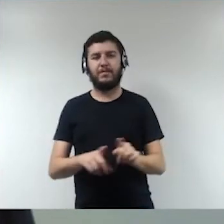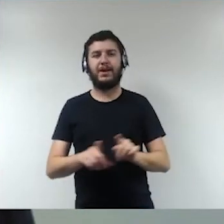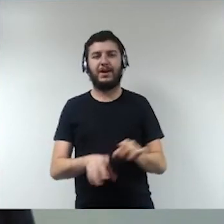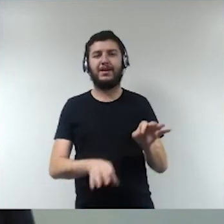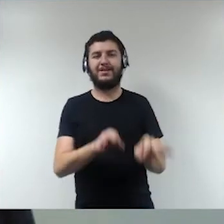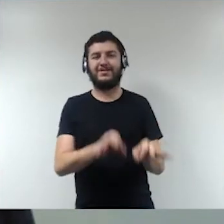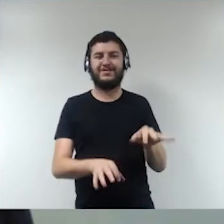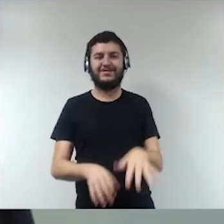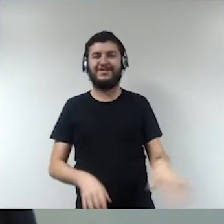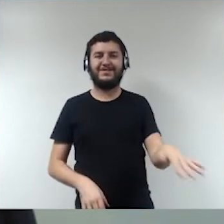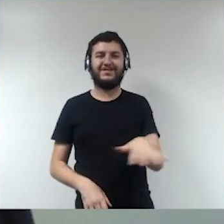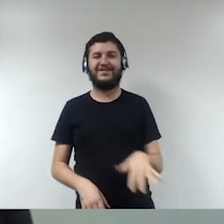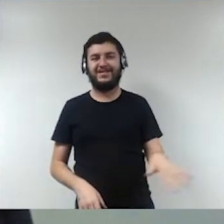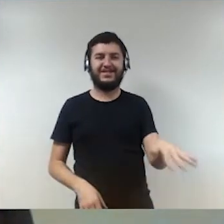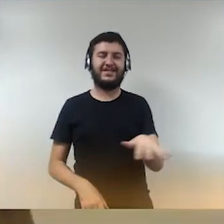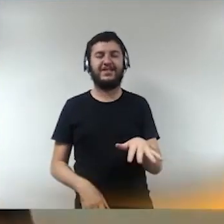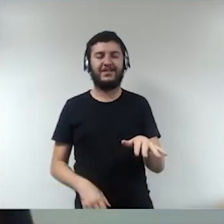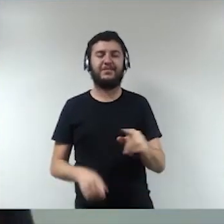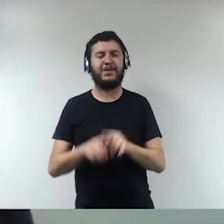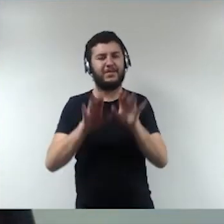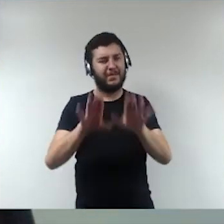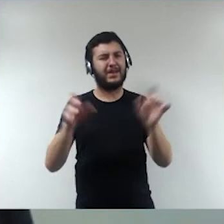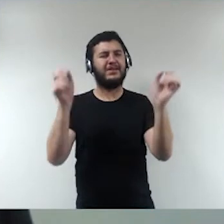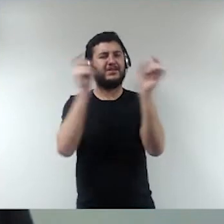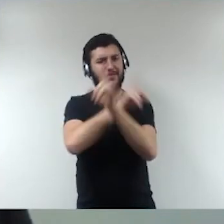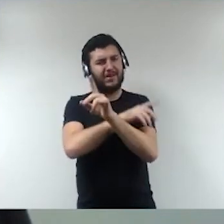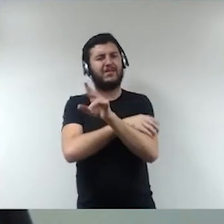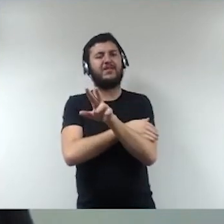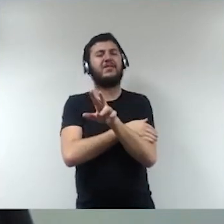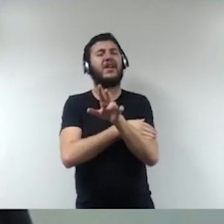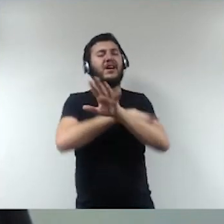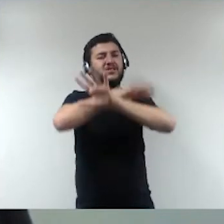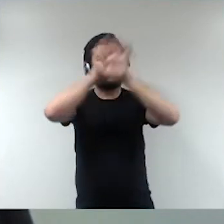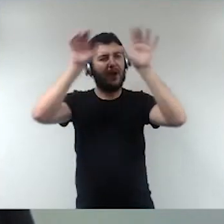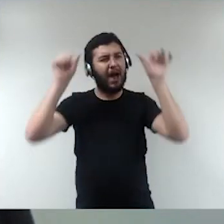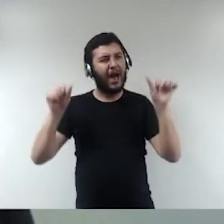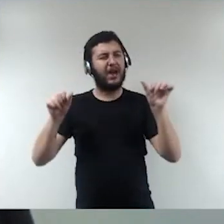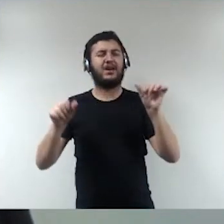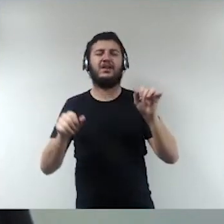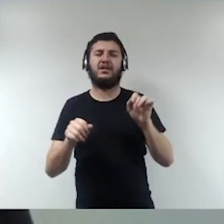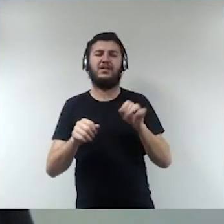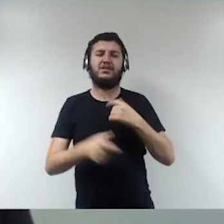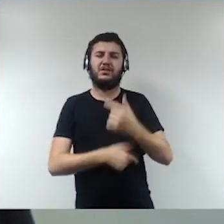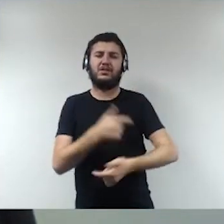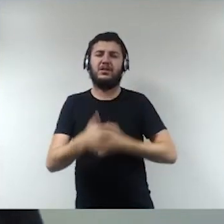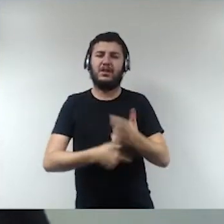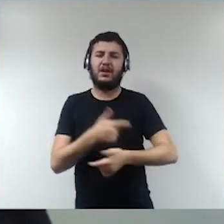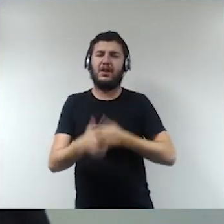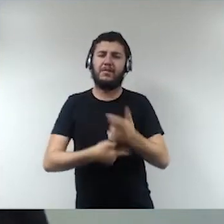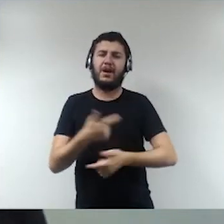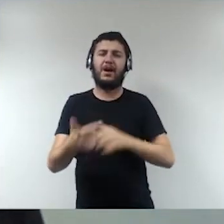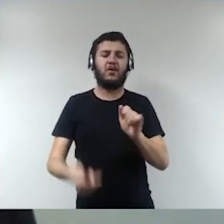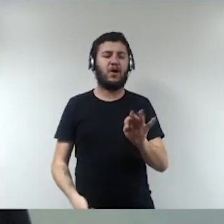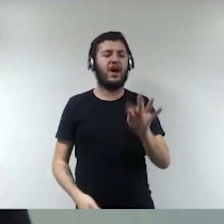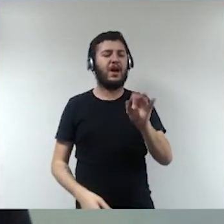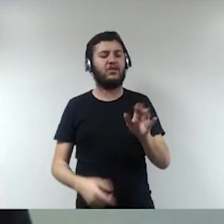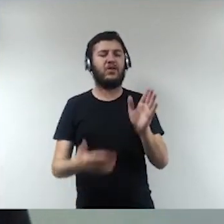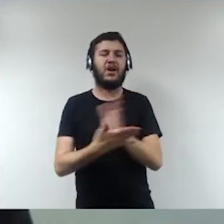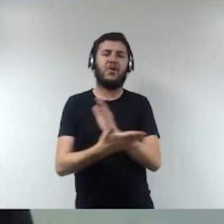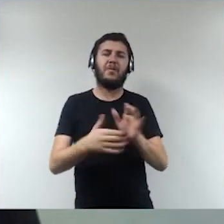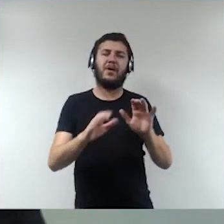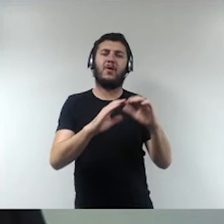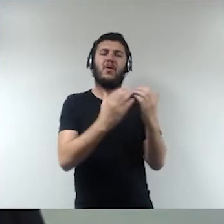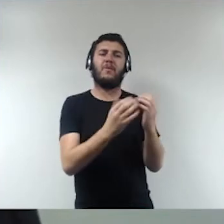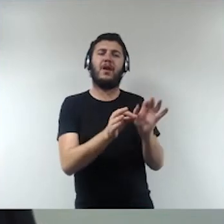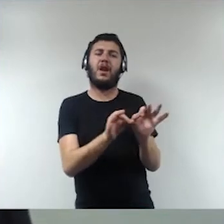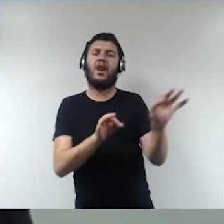Nós temos uma imensa dificuldade aqui no Acre de realização desses atos em algumas comunidades mais isoladas, em